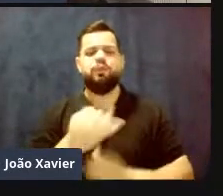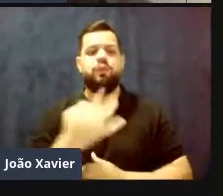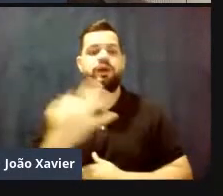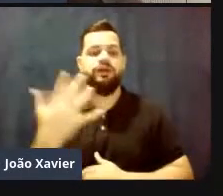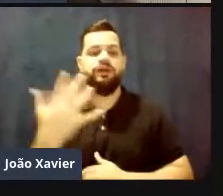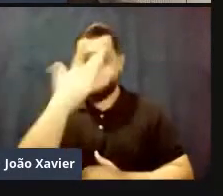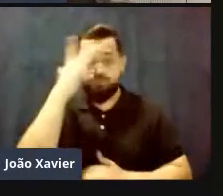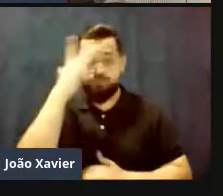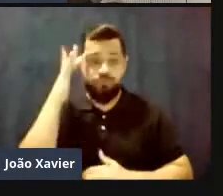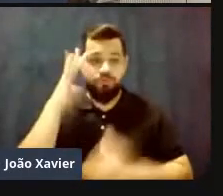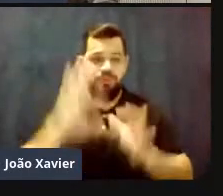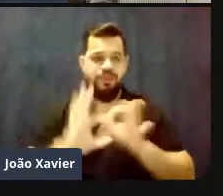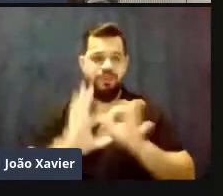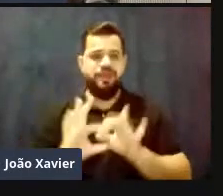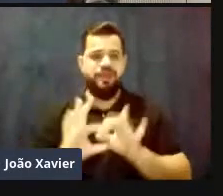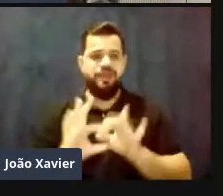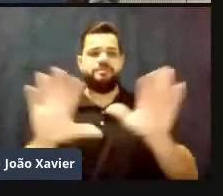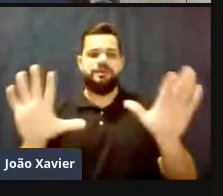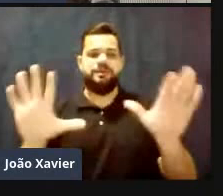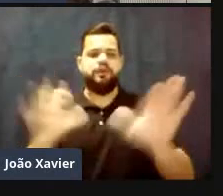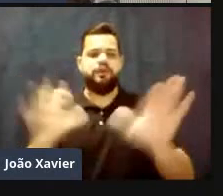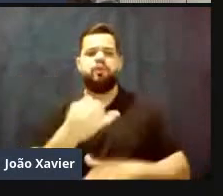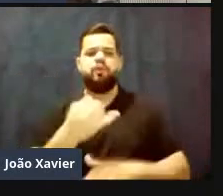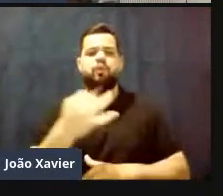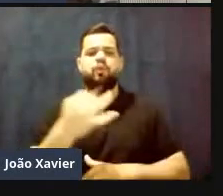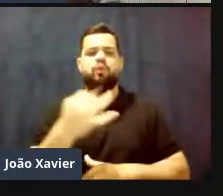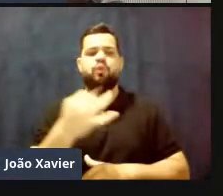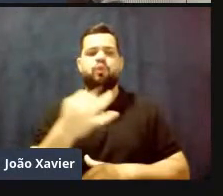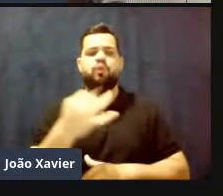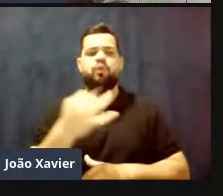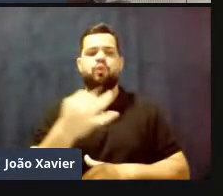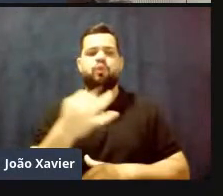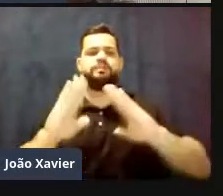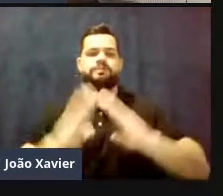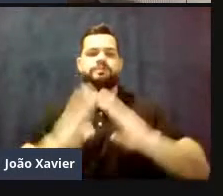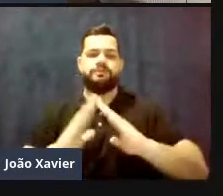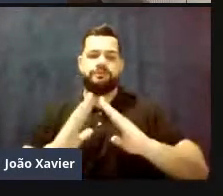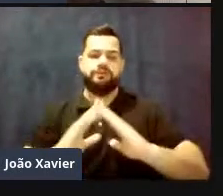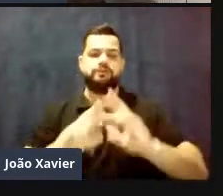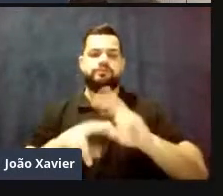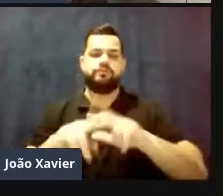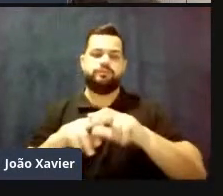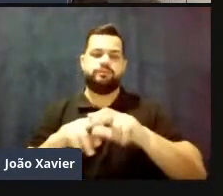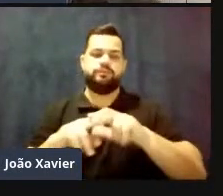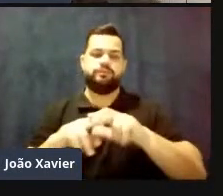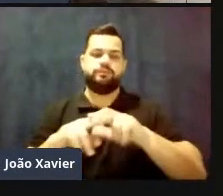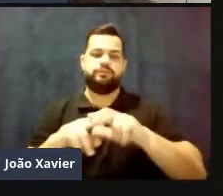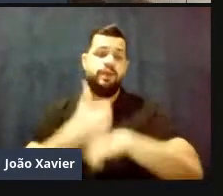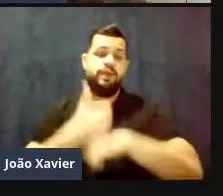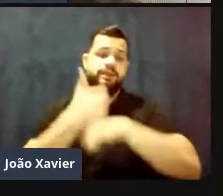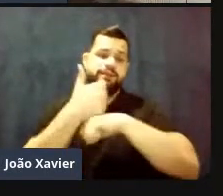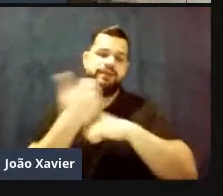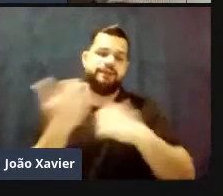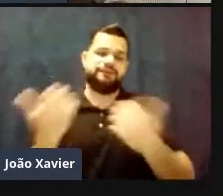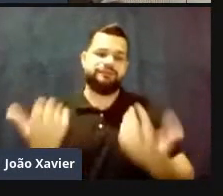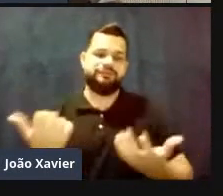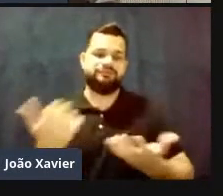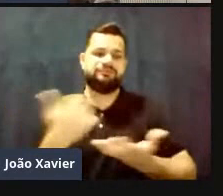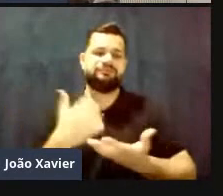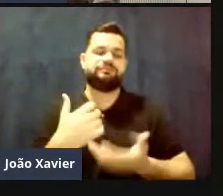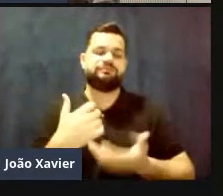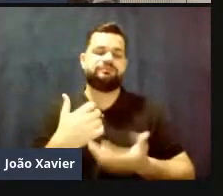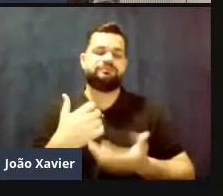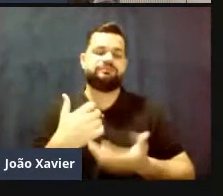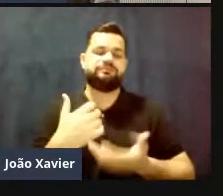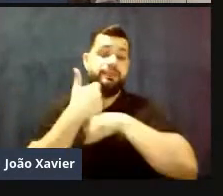Quantos pacientes a gente consegue levar para casa? É você pensar na qualidade de vida após o UTI. Isso é trabalhado em vários congressos hoje. Qualidade